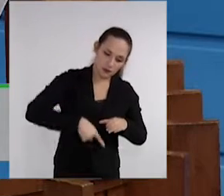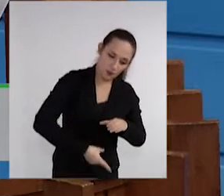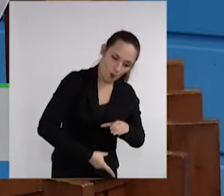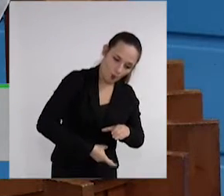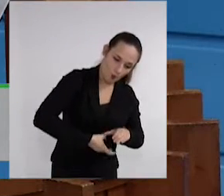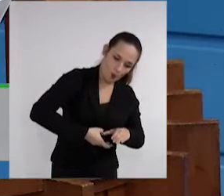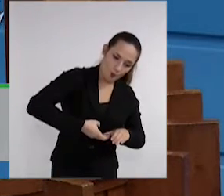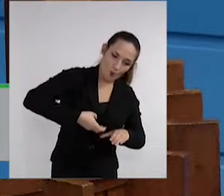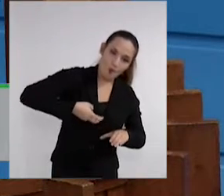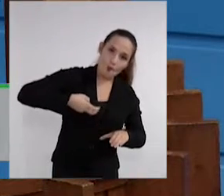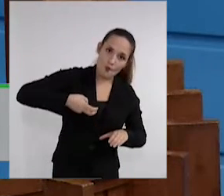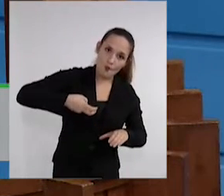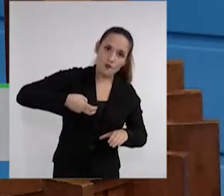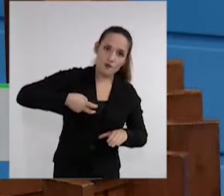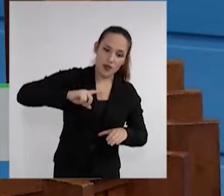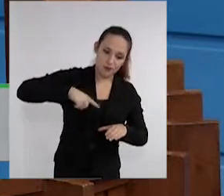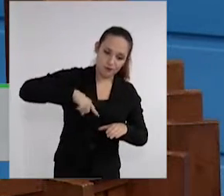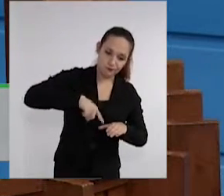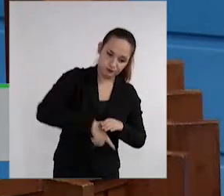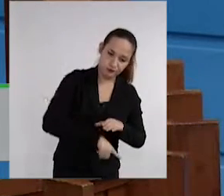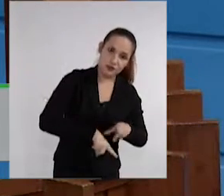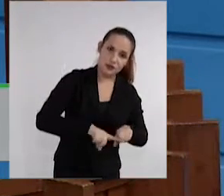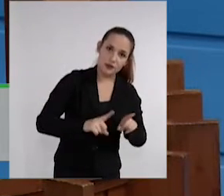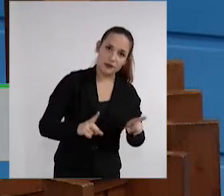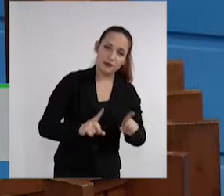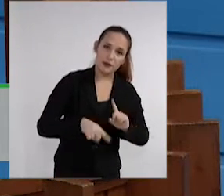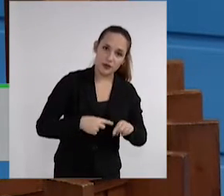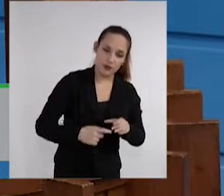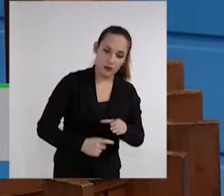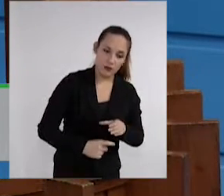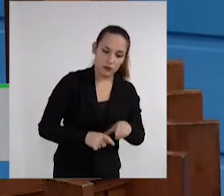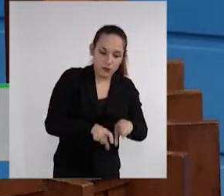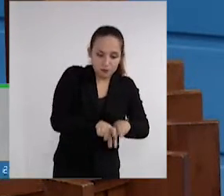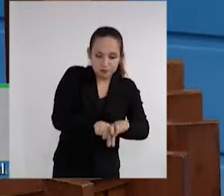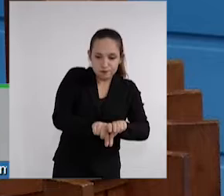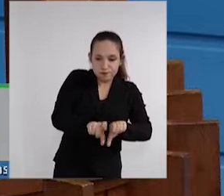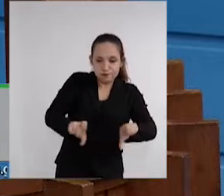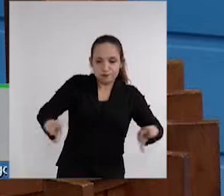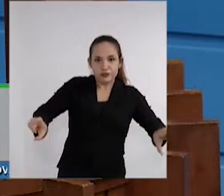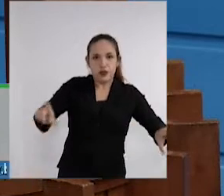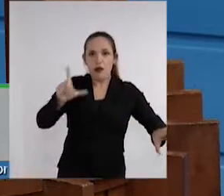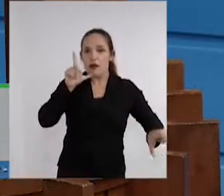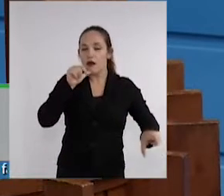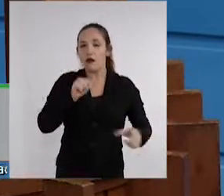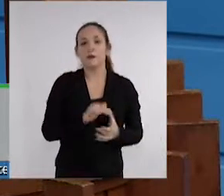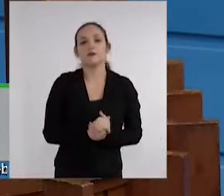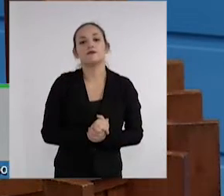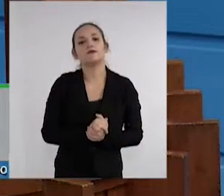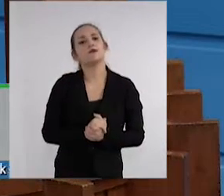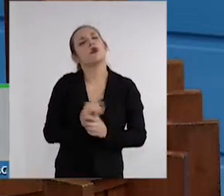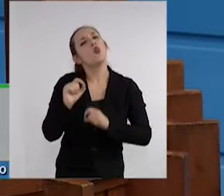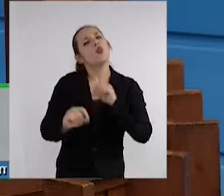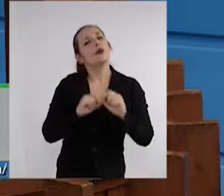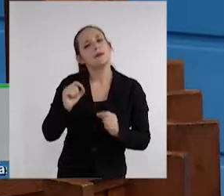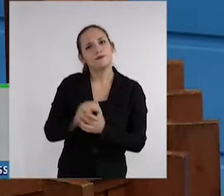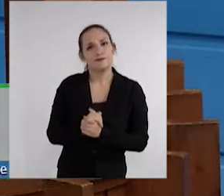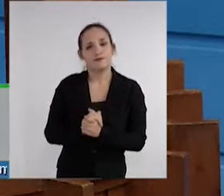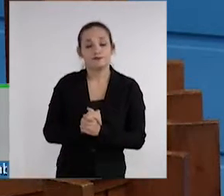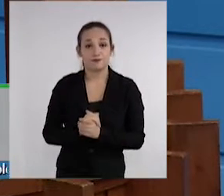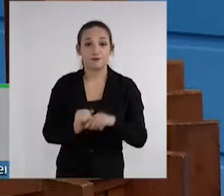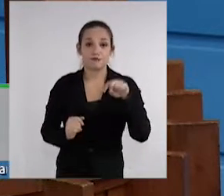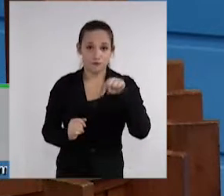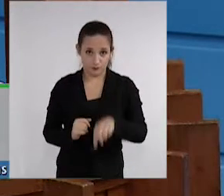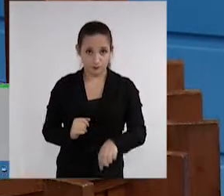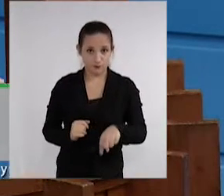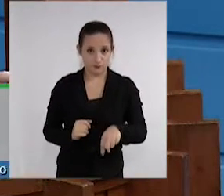de perfuração seguido de fraturamento hidráulico. O que é isso tudo, senhor presidente? Aqui no